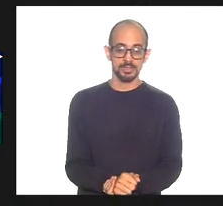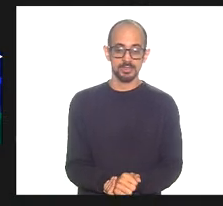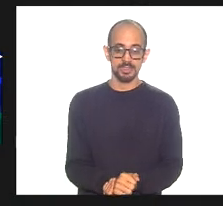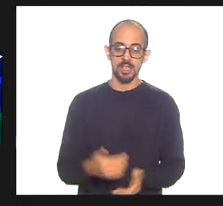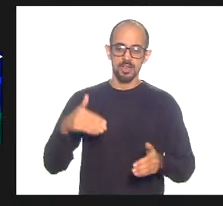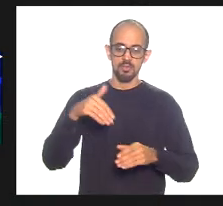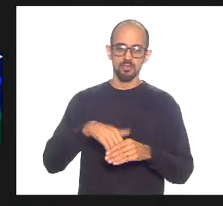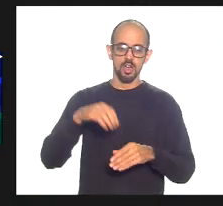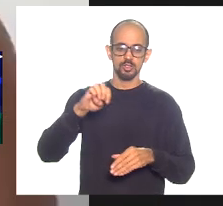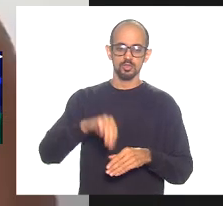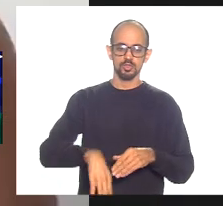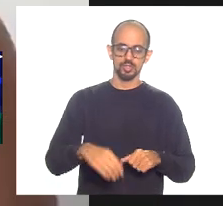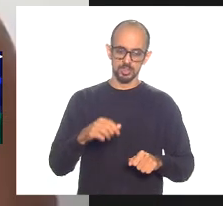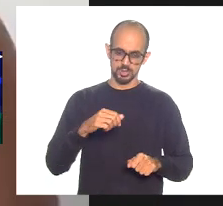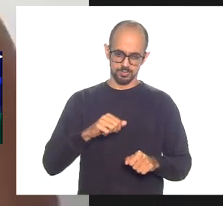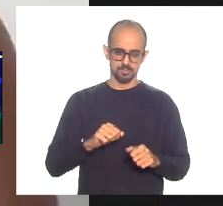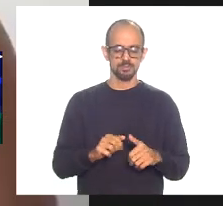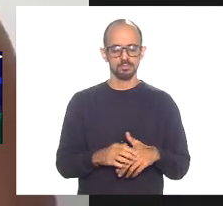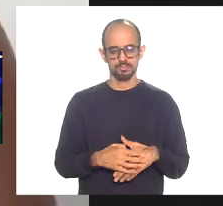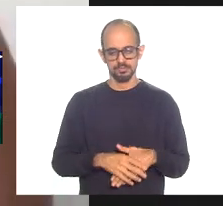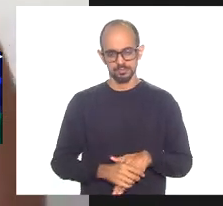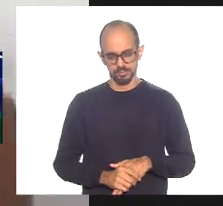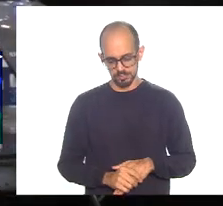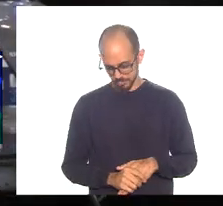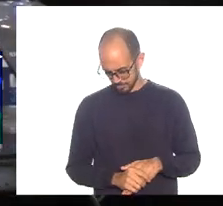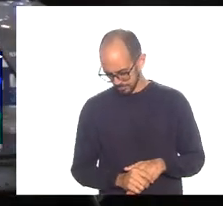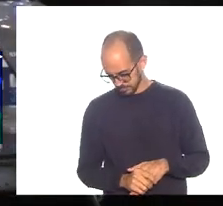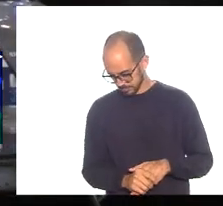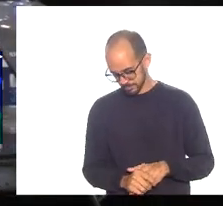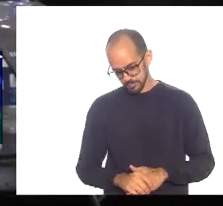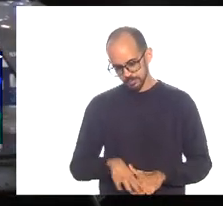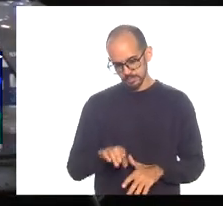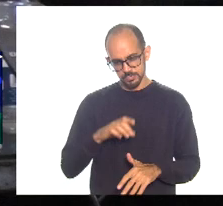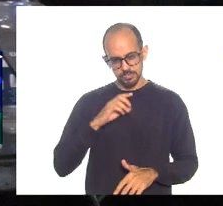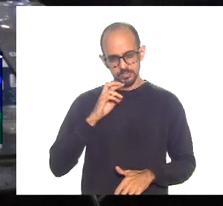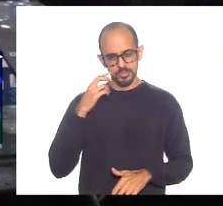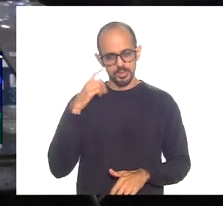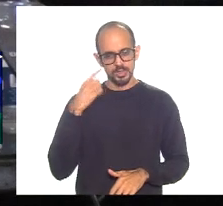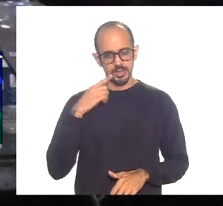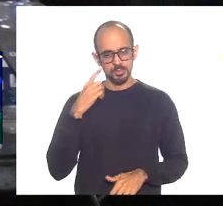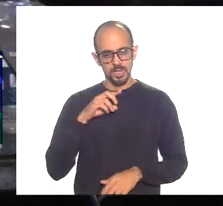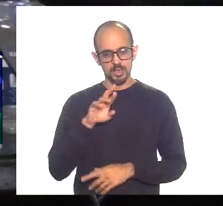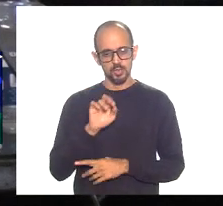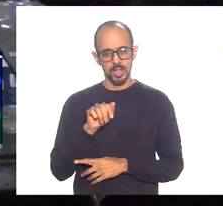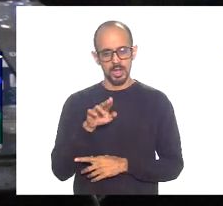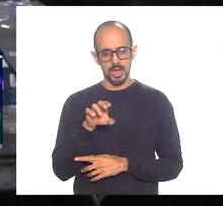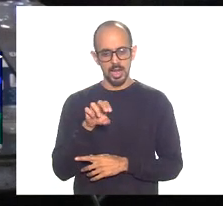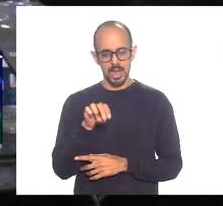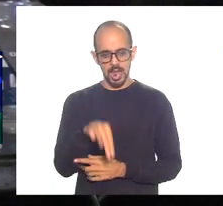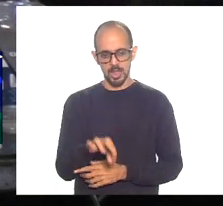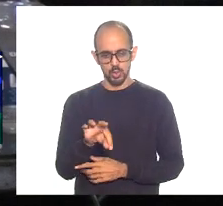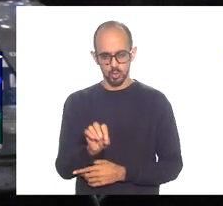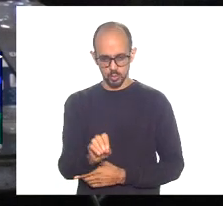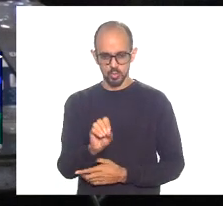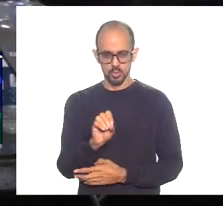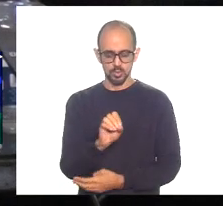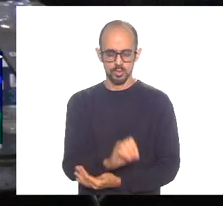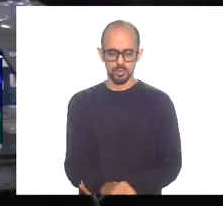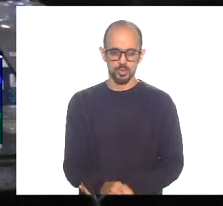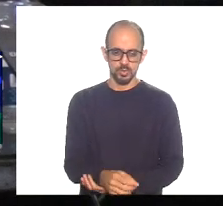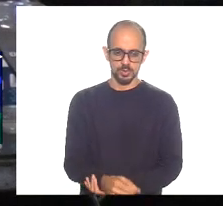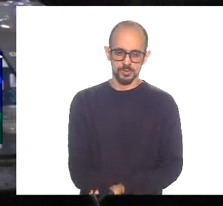é favorável a senhora presidenta deputada Renato Zaca Deputado Renato Zaca